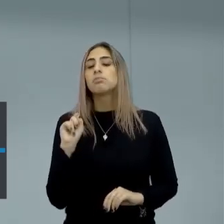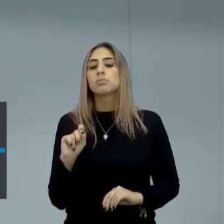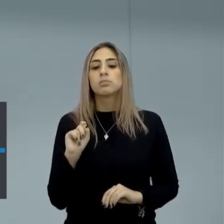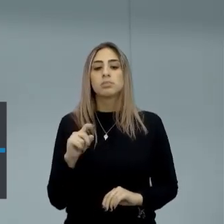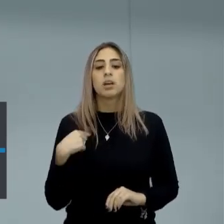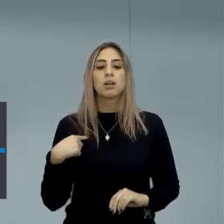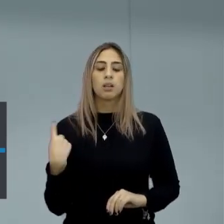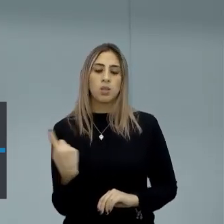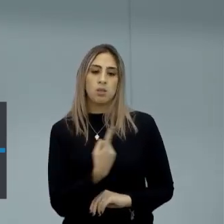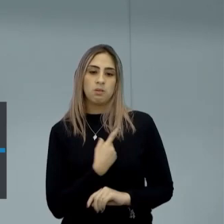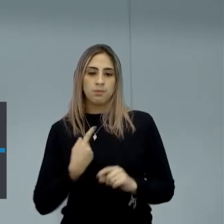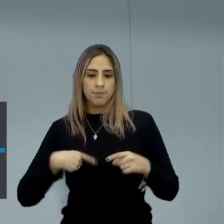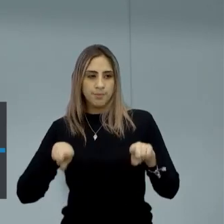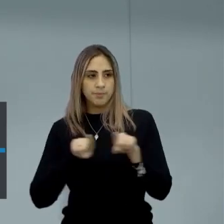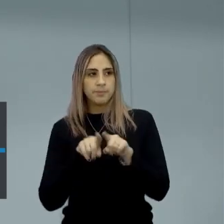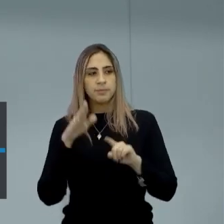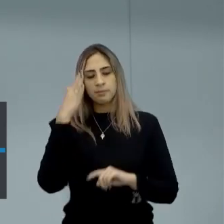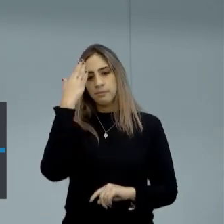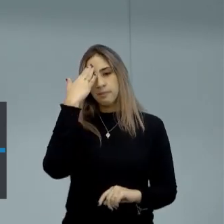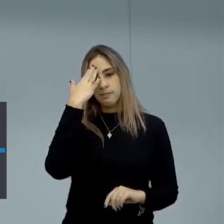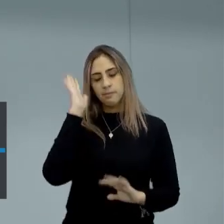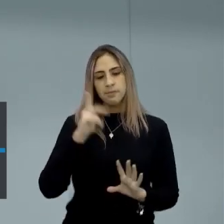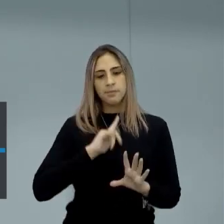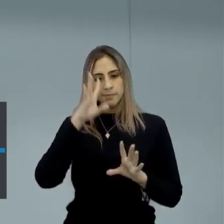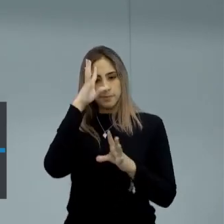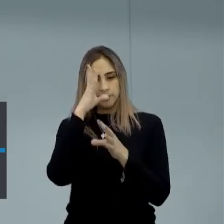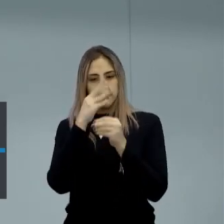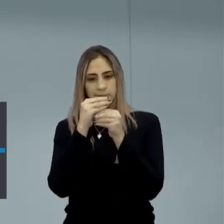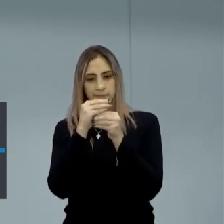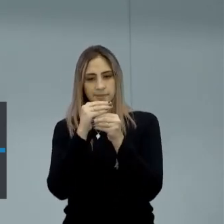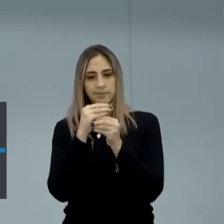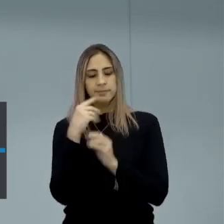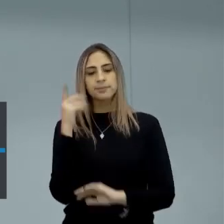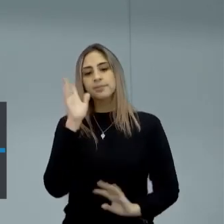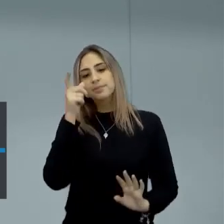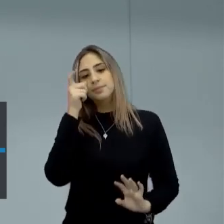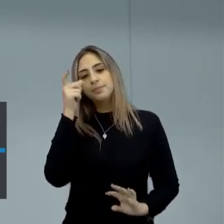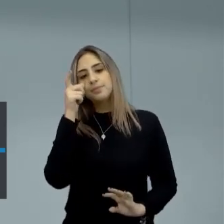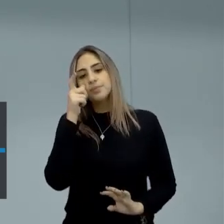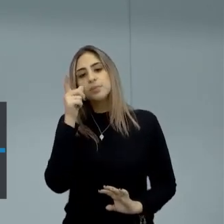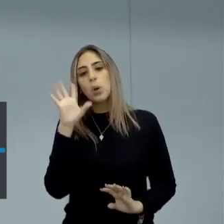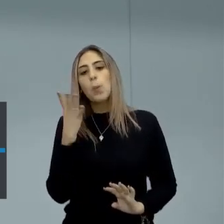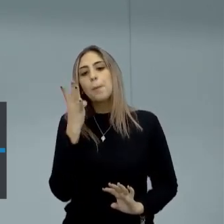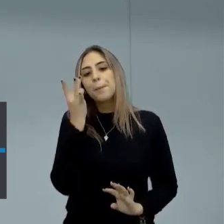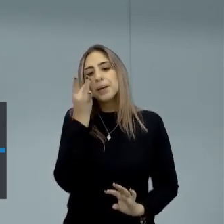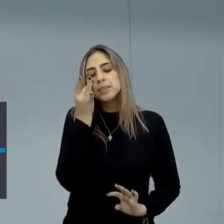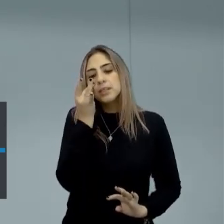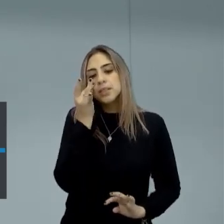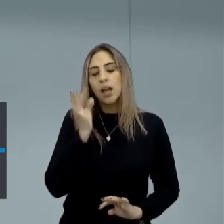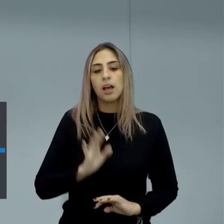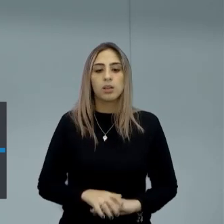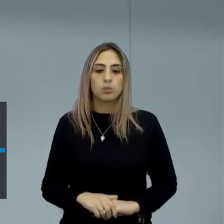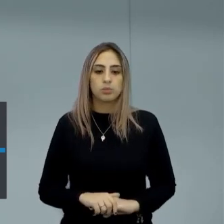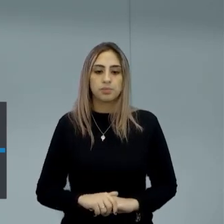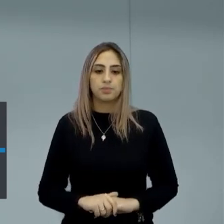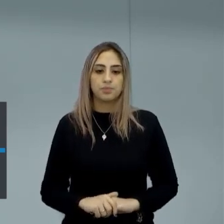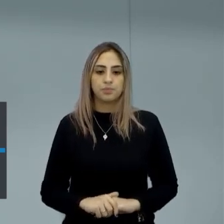nós também saibamos e já tenhamos até ou assistido ou presenciado